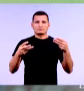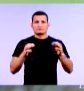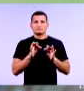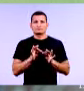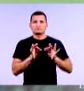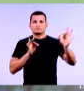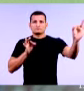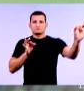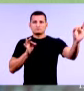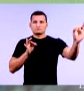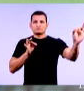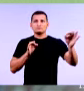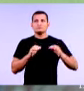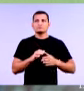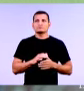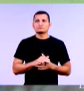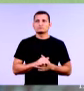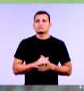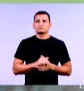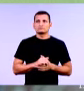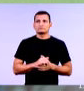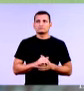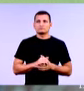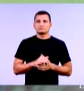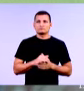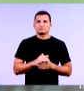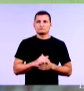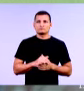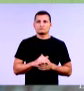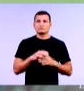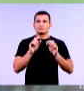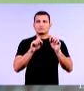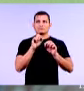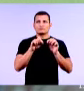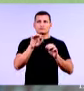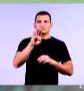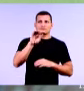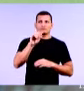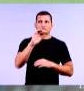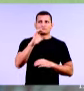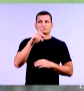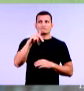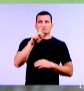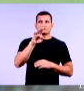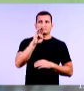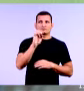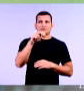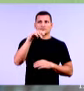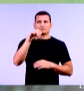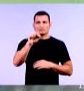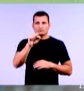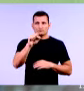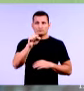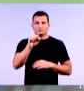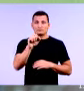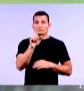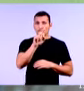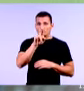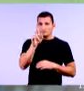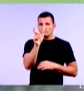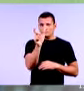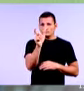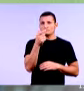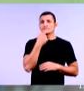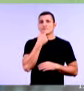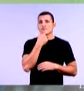Então, veja bem, o que é o backbone? Backbone, gente, é como o nome, né, em inglês diz,